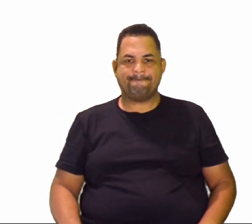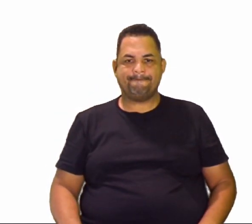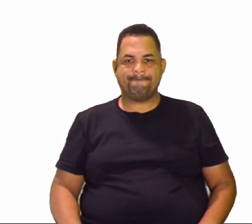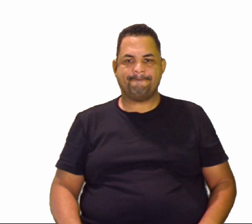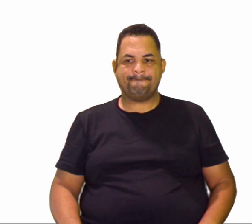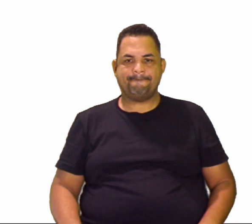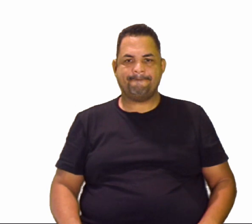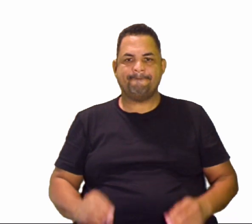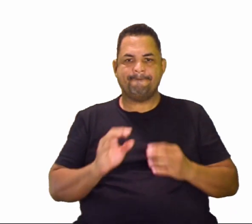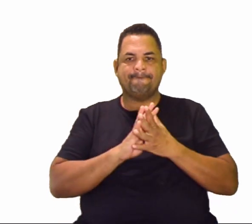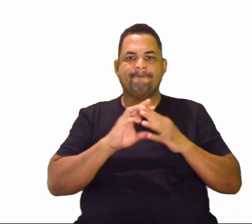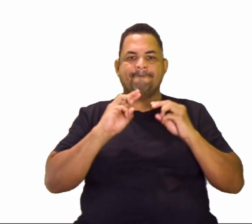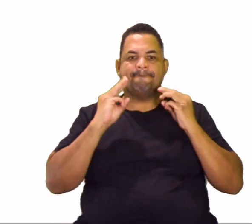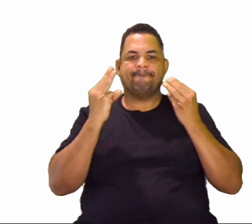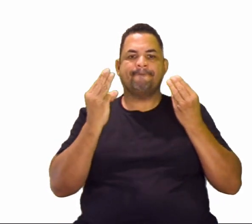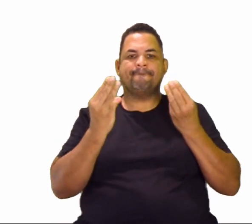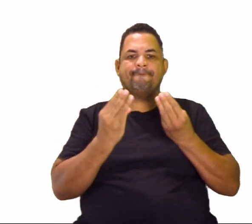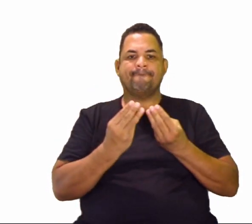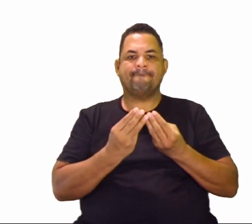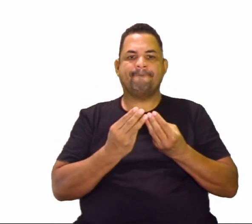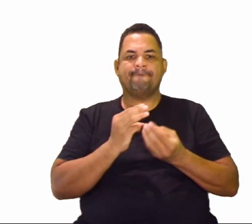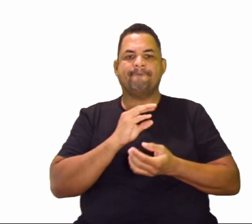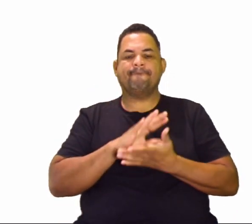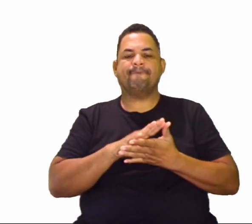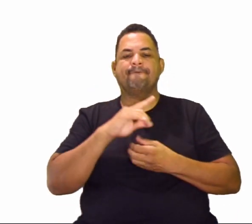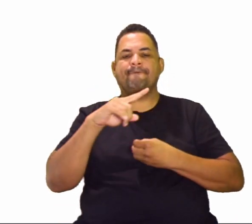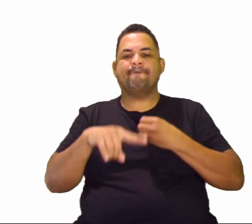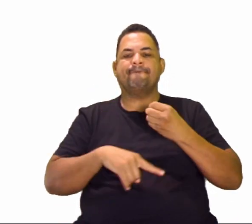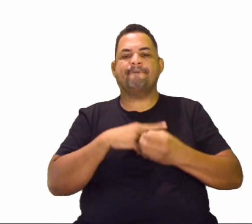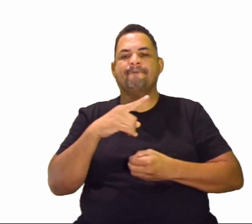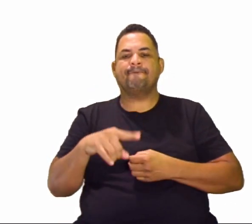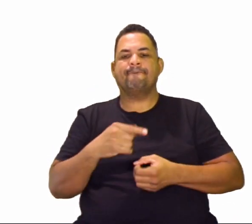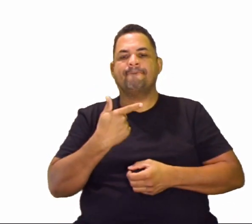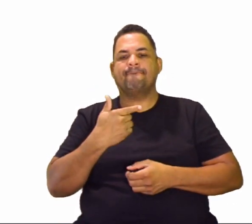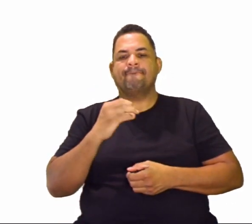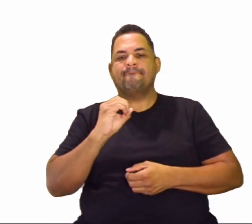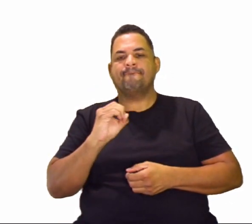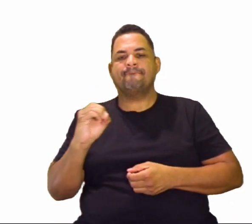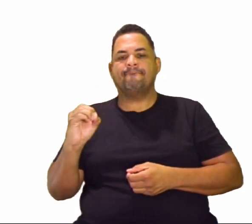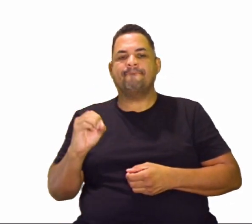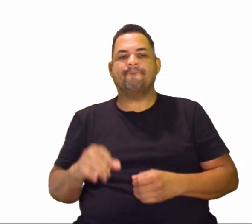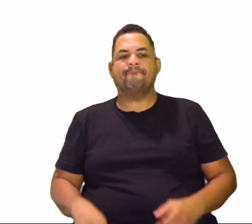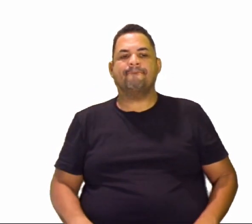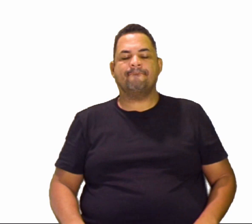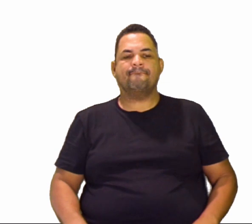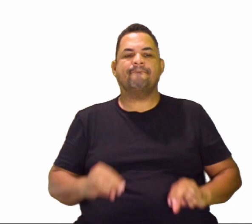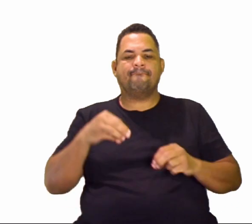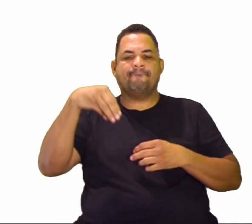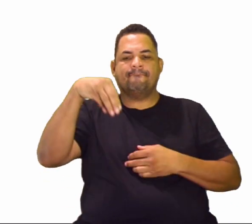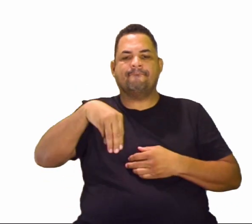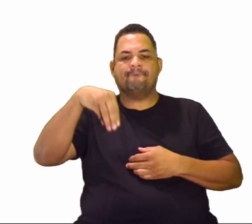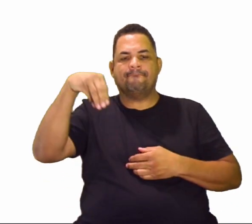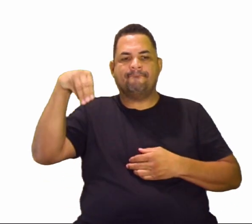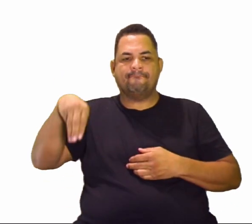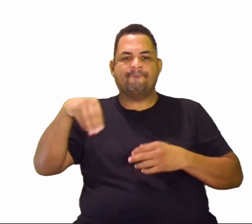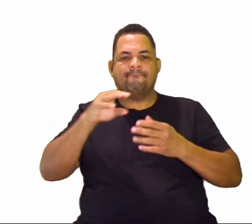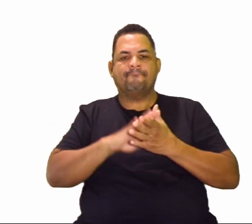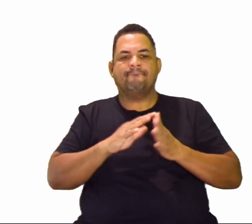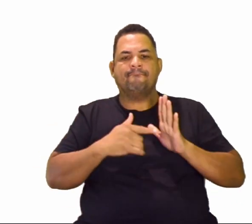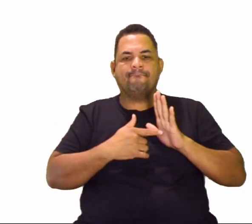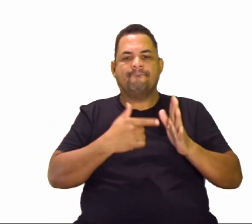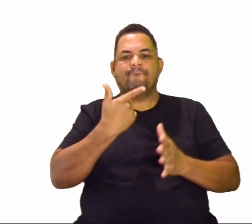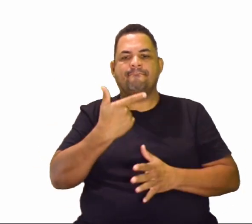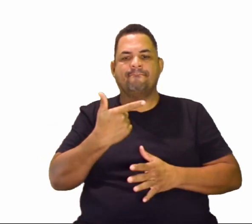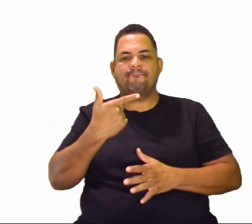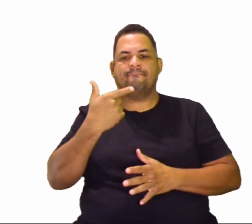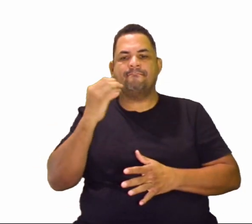eu expresso U, unidade de massa atômica. E massa molar, eu expresso